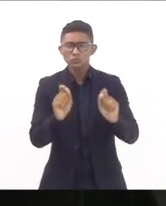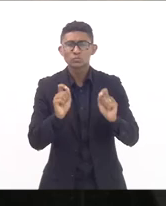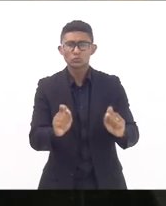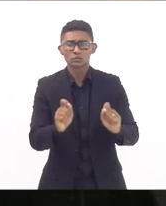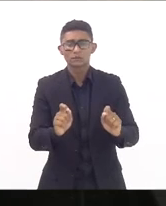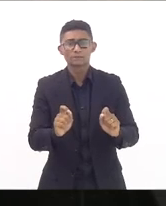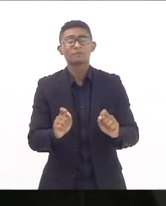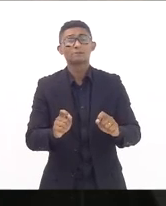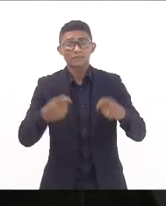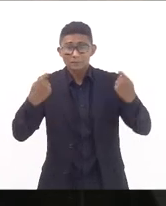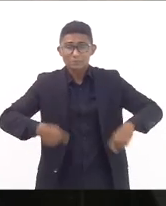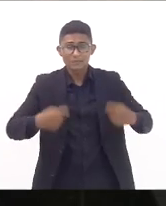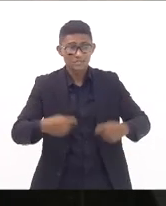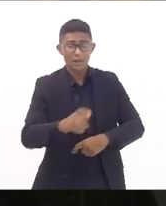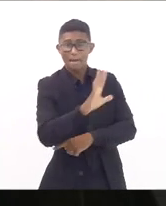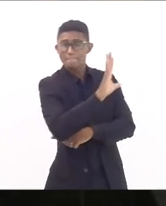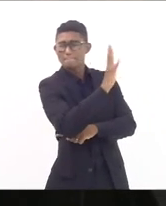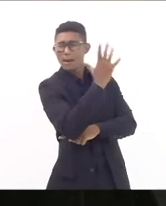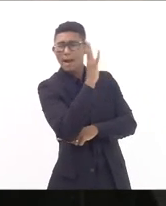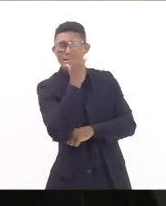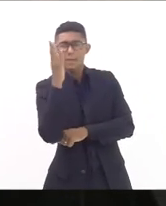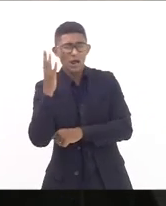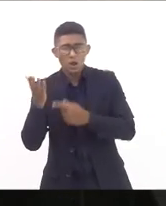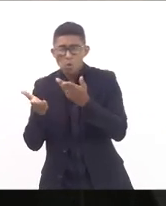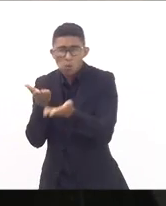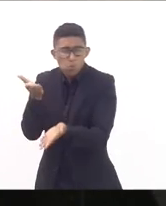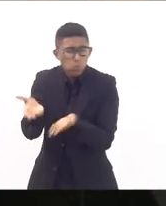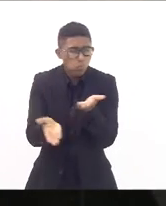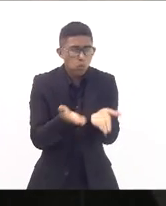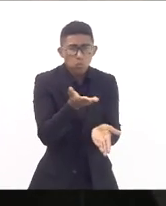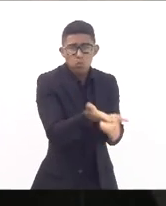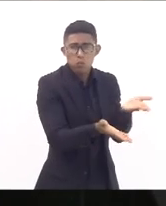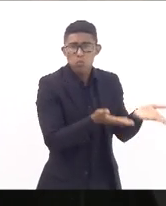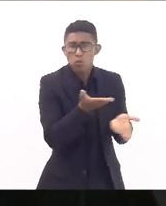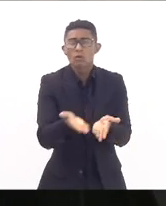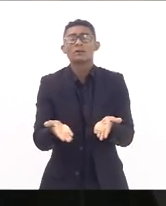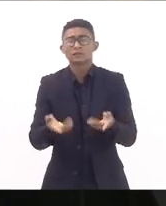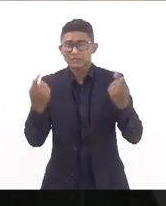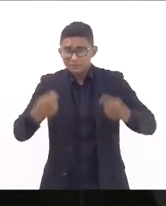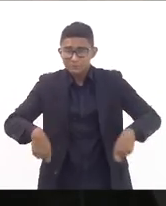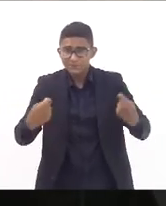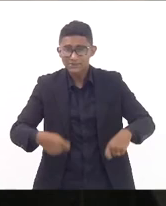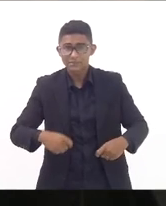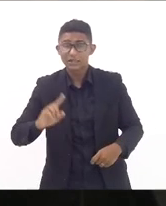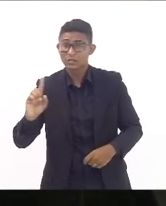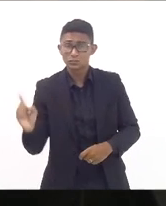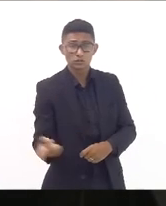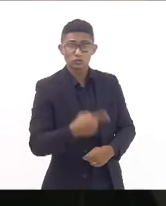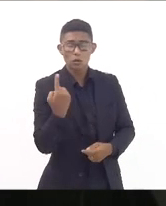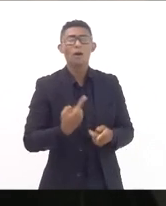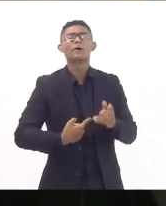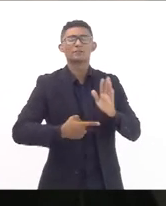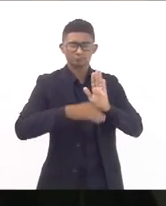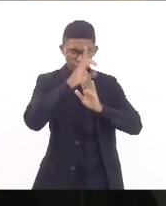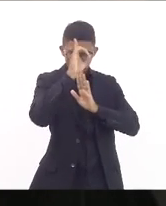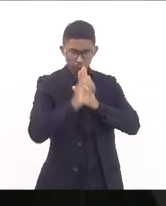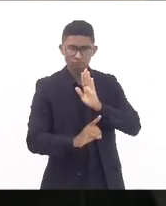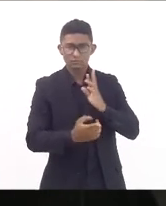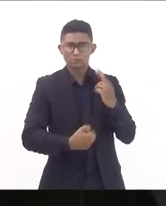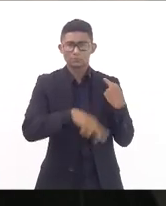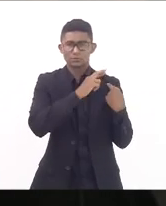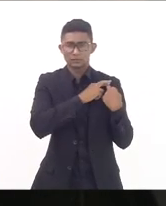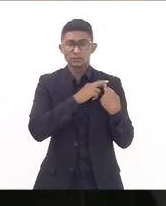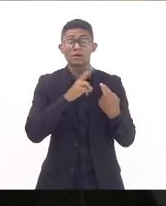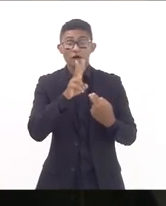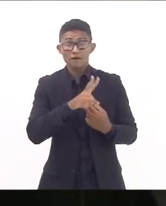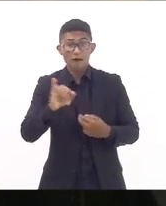prevenir o meio ambiente e cuidar do meio ambiente é o direito de todos nós. Então, esse projeto estará na pauta no